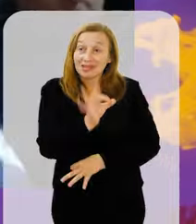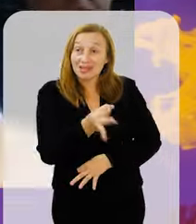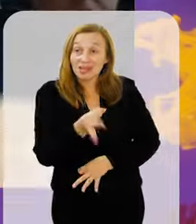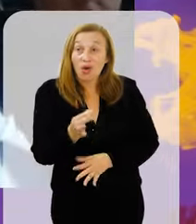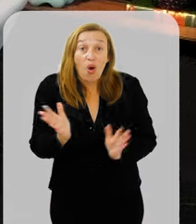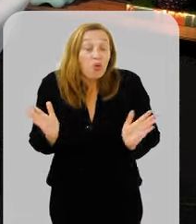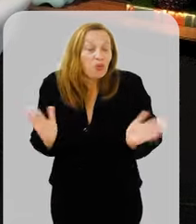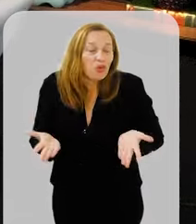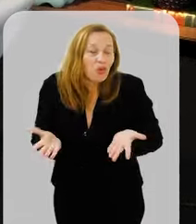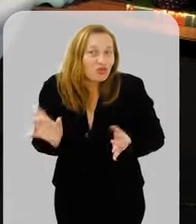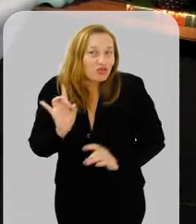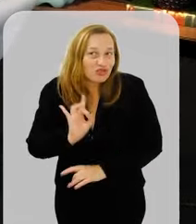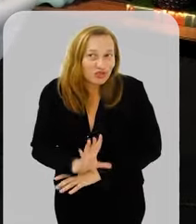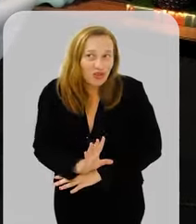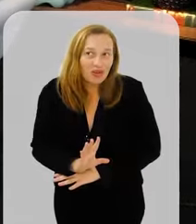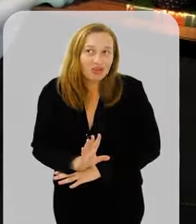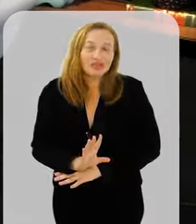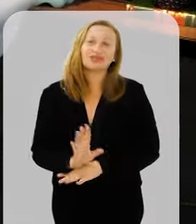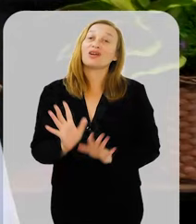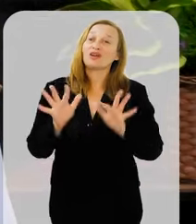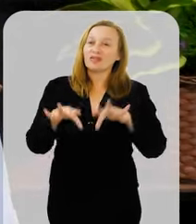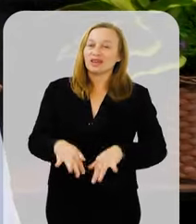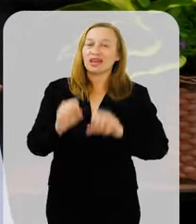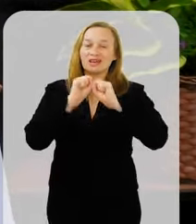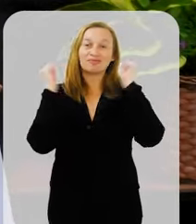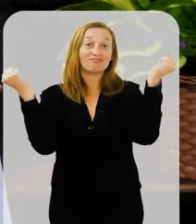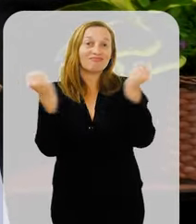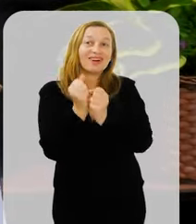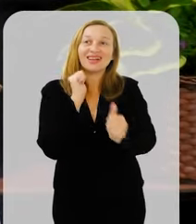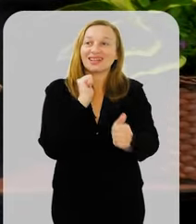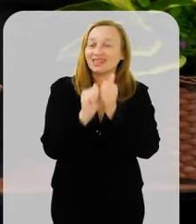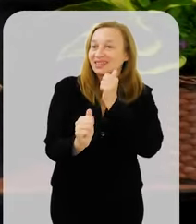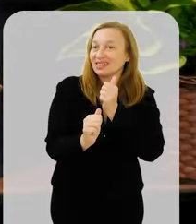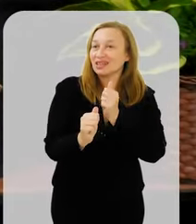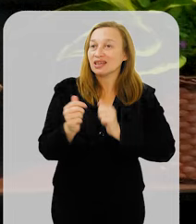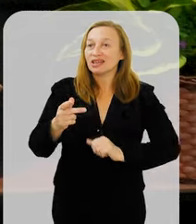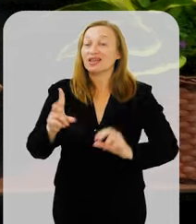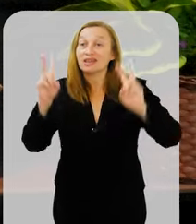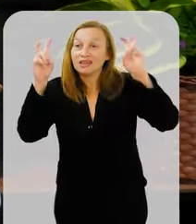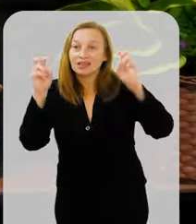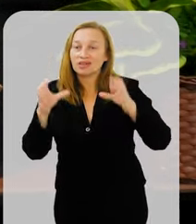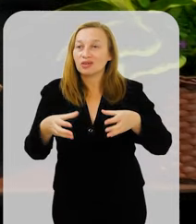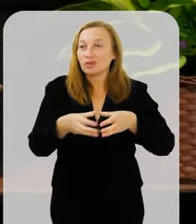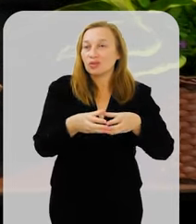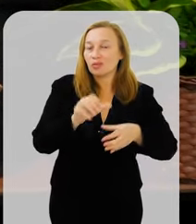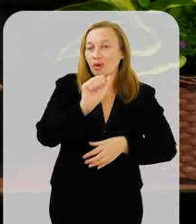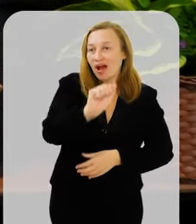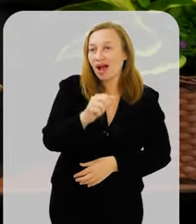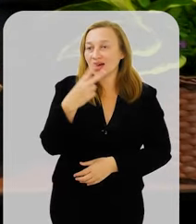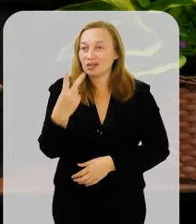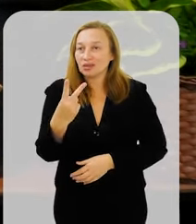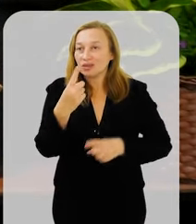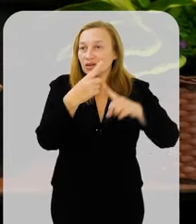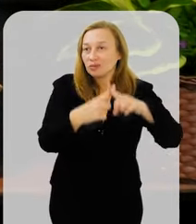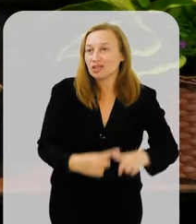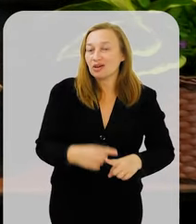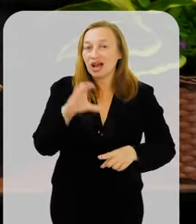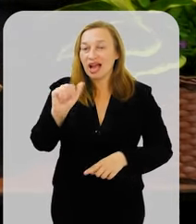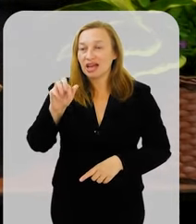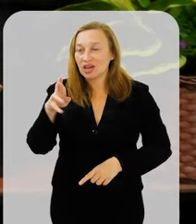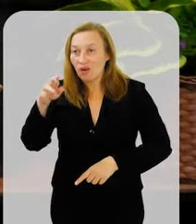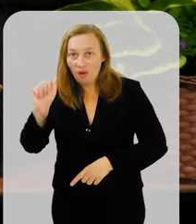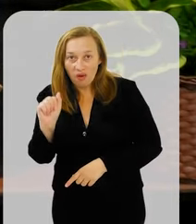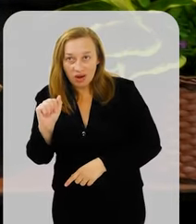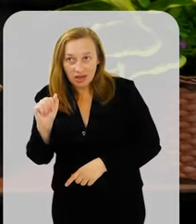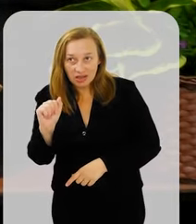com isso. Com certeza. Por hoje é só. Estamos encerrando o Arena Esportiva. Tratamos da Série A2 do